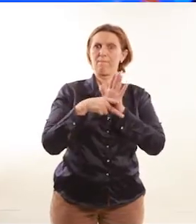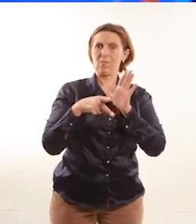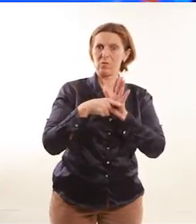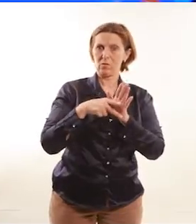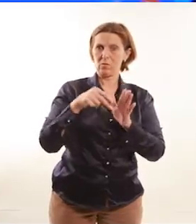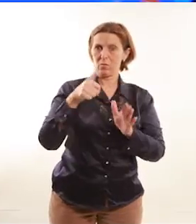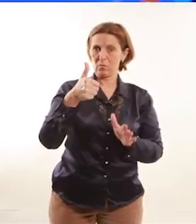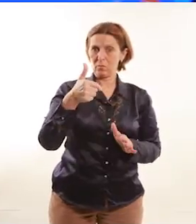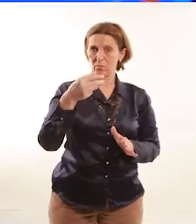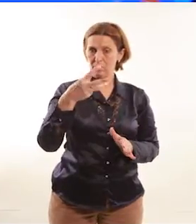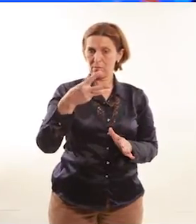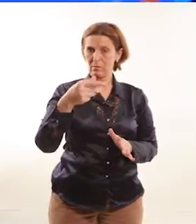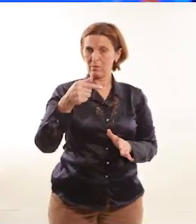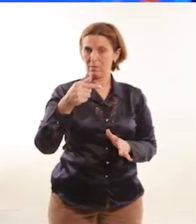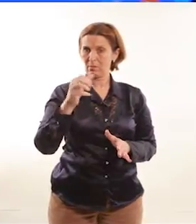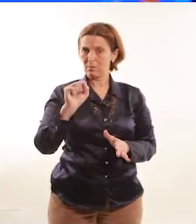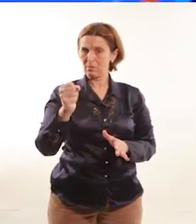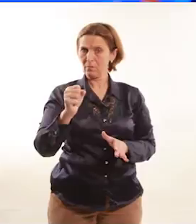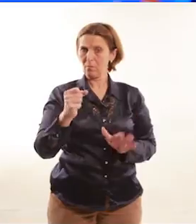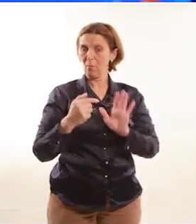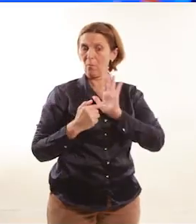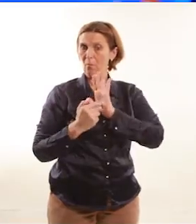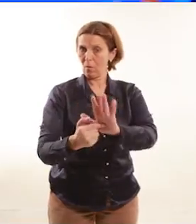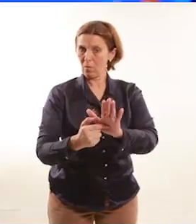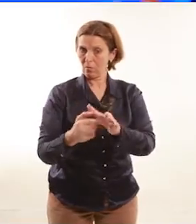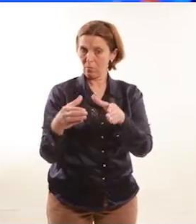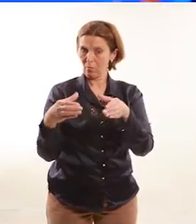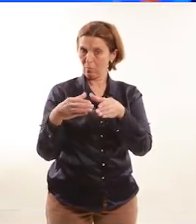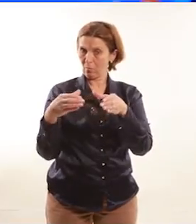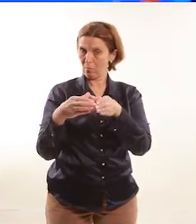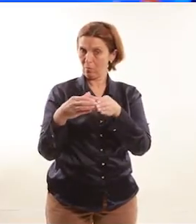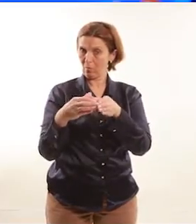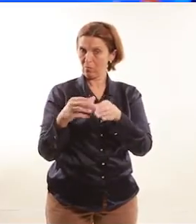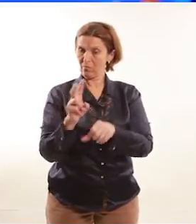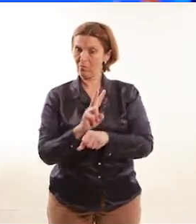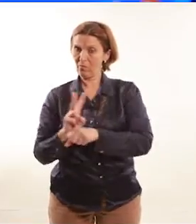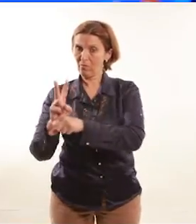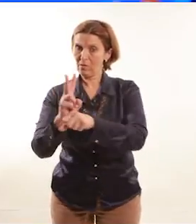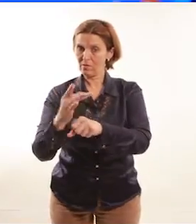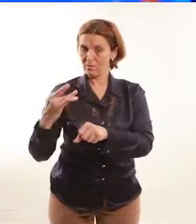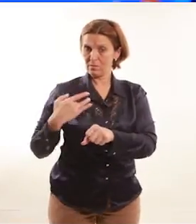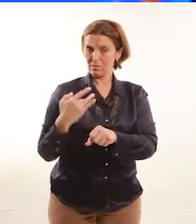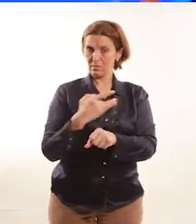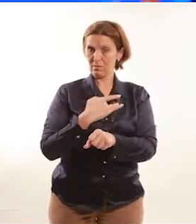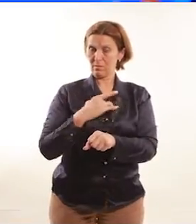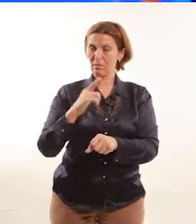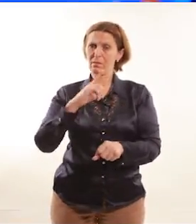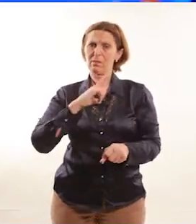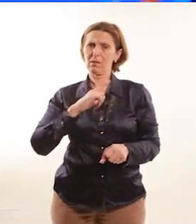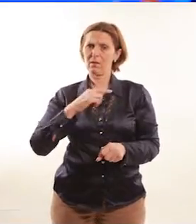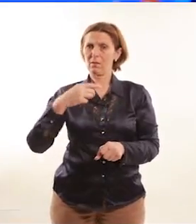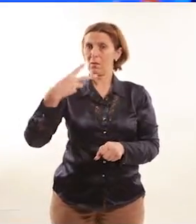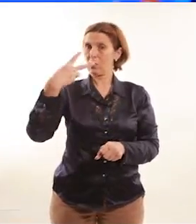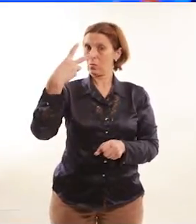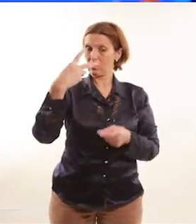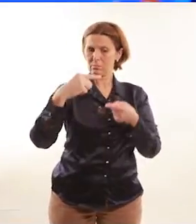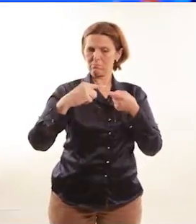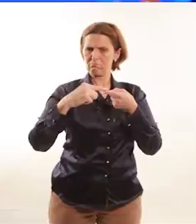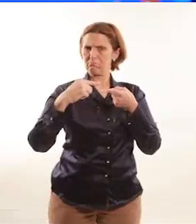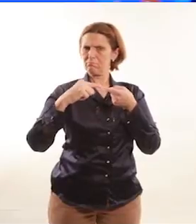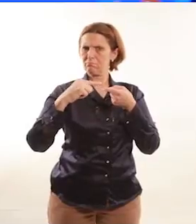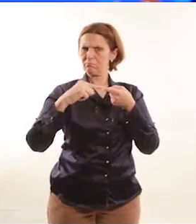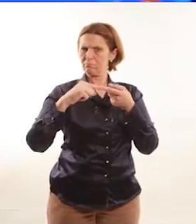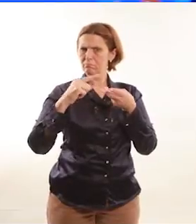portaria 1378, ela traz que o bloco de Vigilância à Saúde, ele será composto de dois